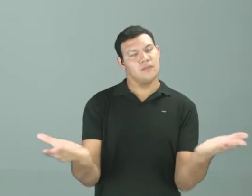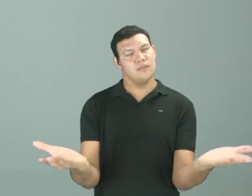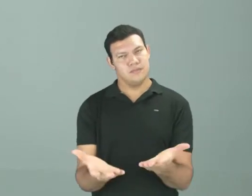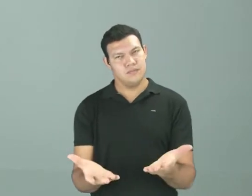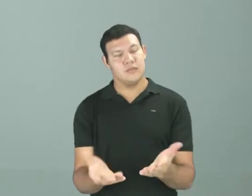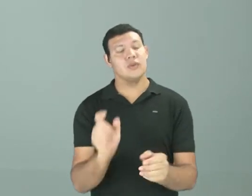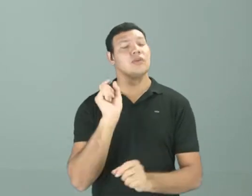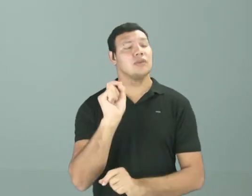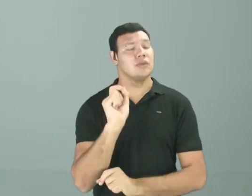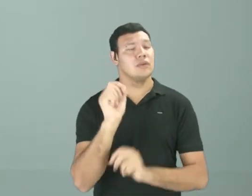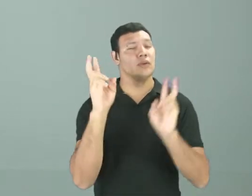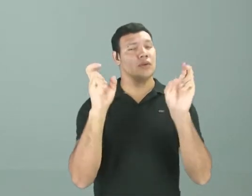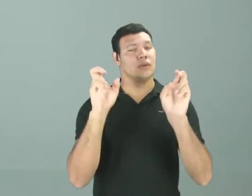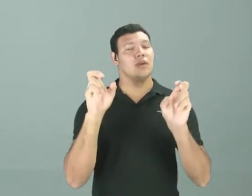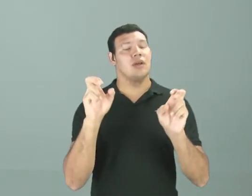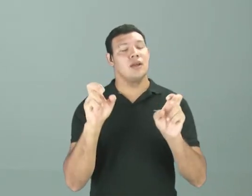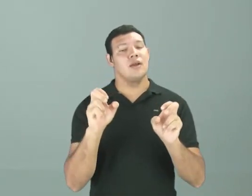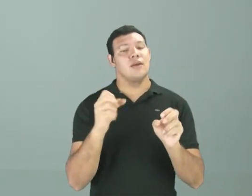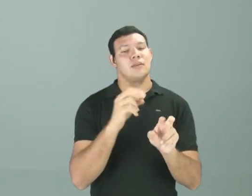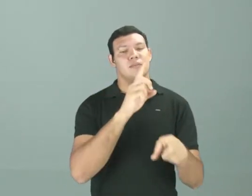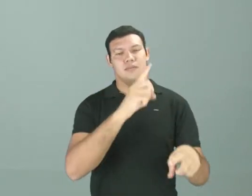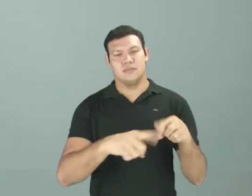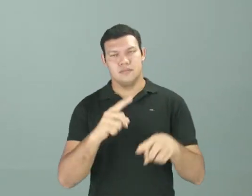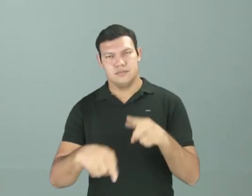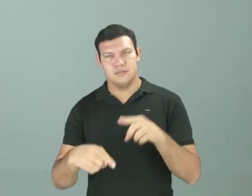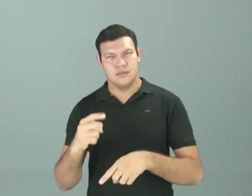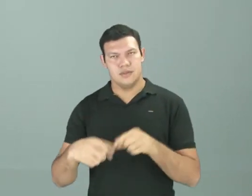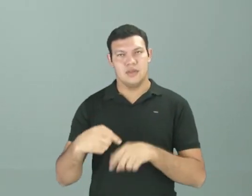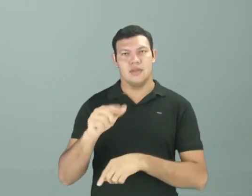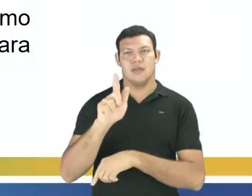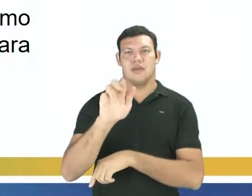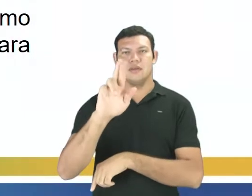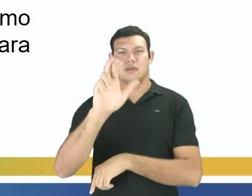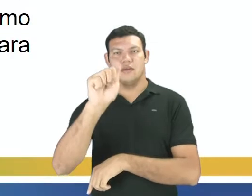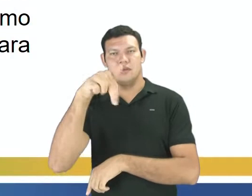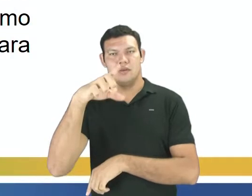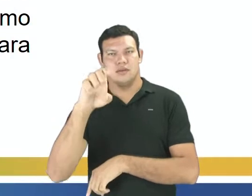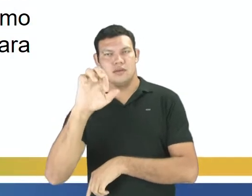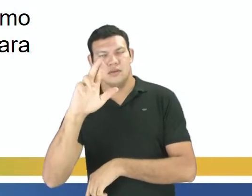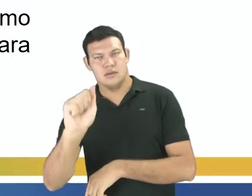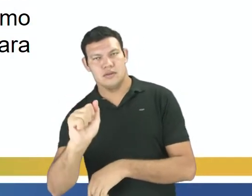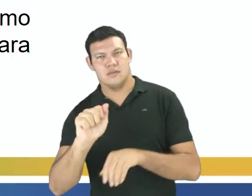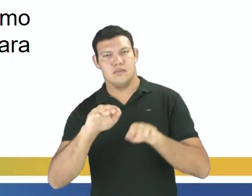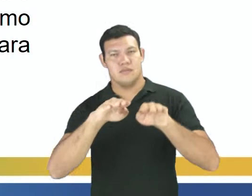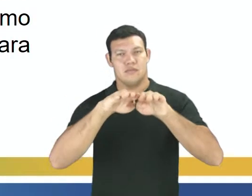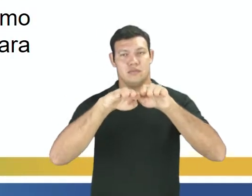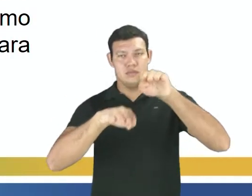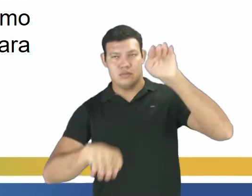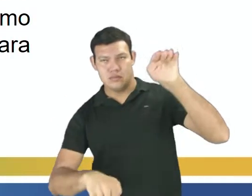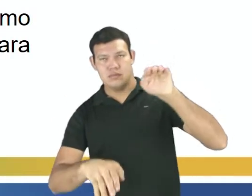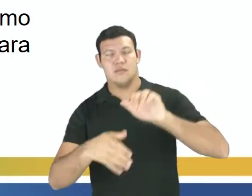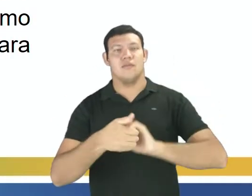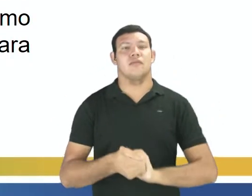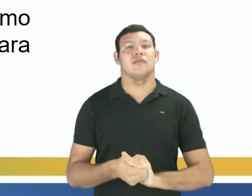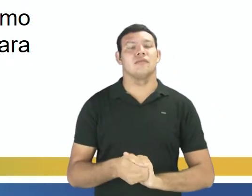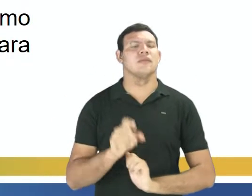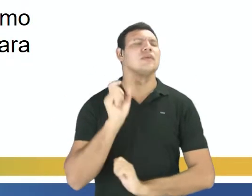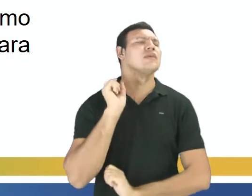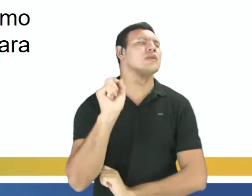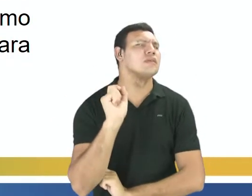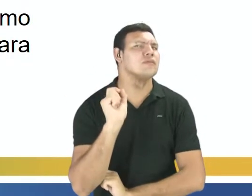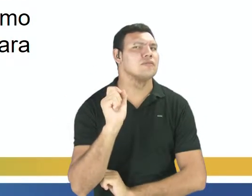grandezas inversamente proporcionais. As grandezas inversamente proporcionais são